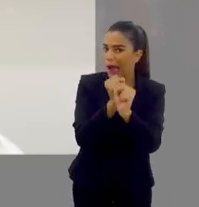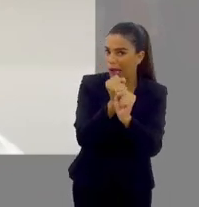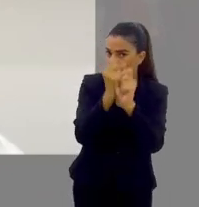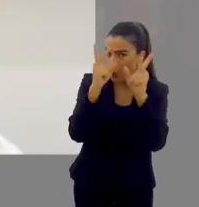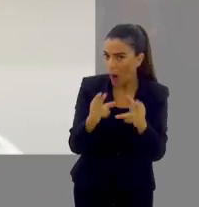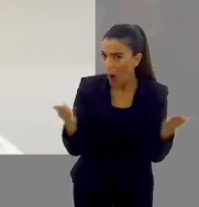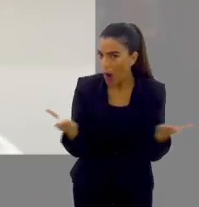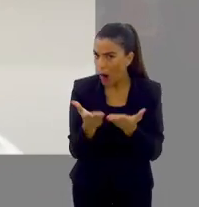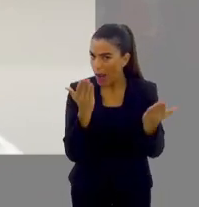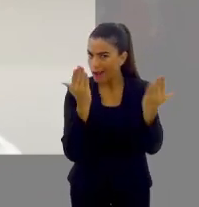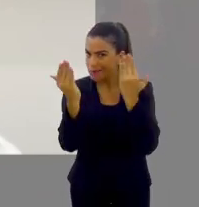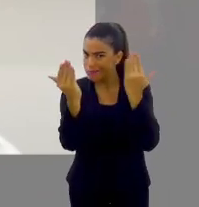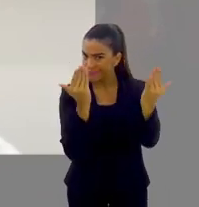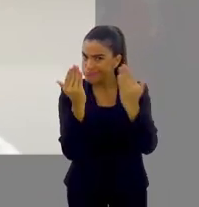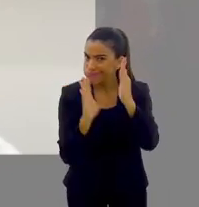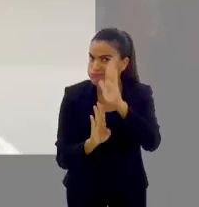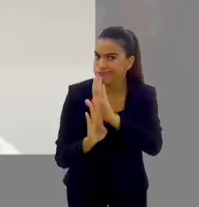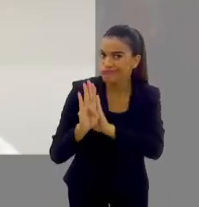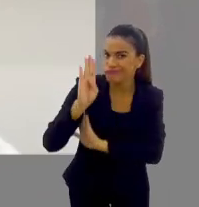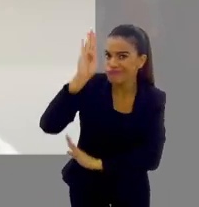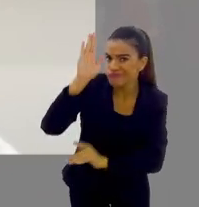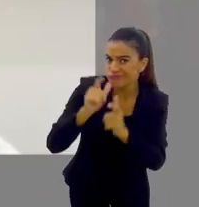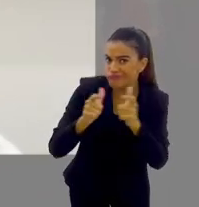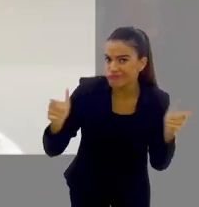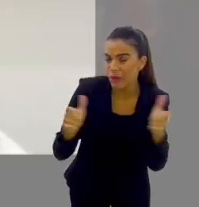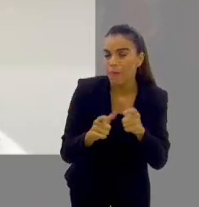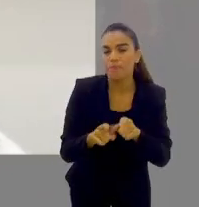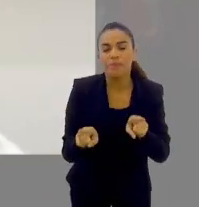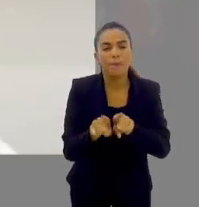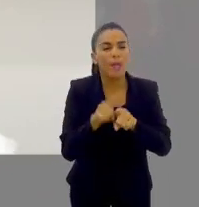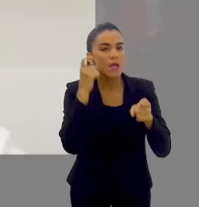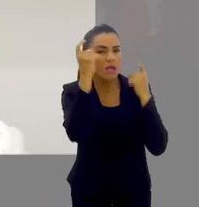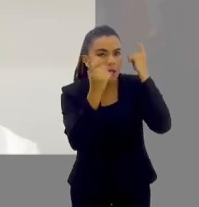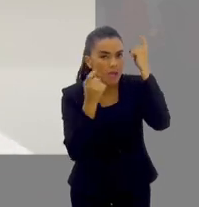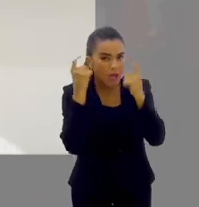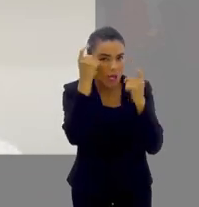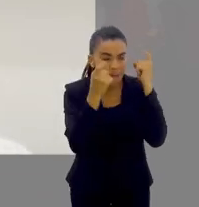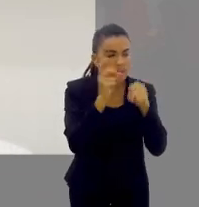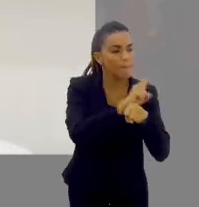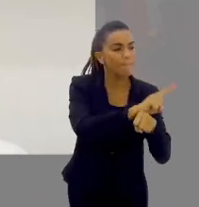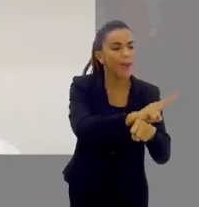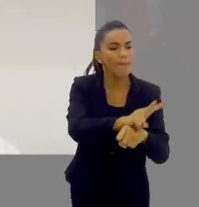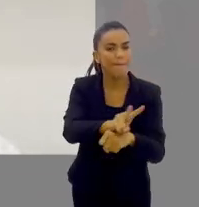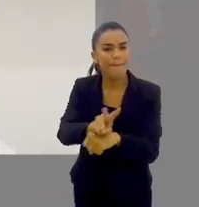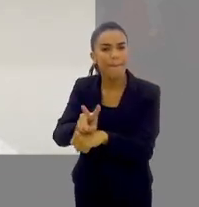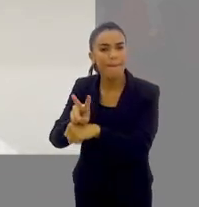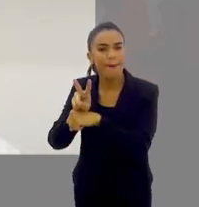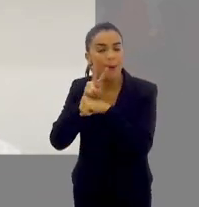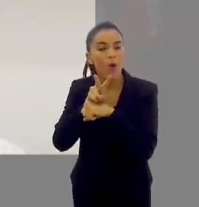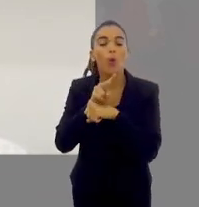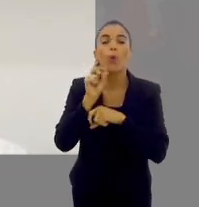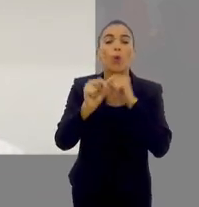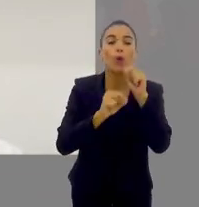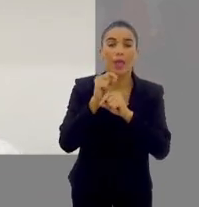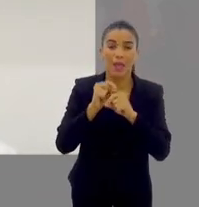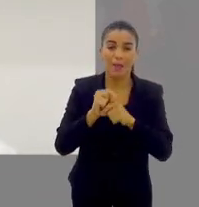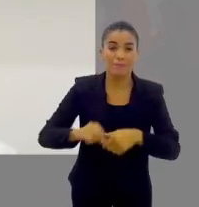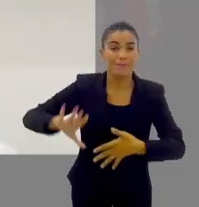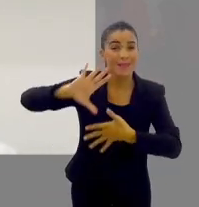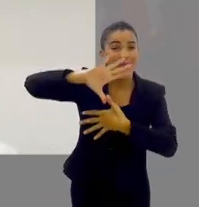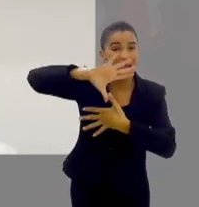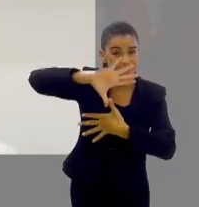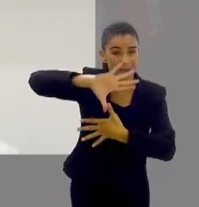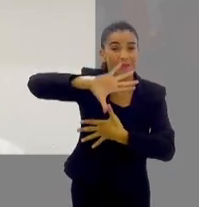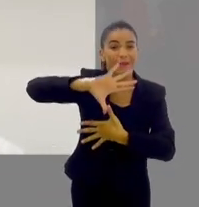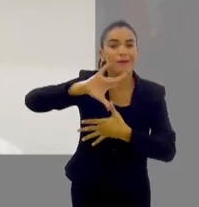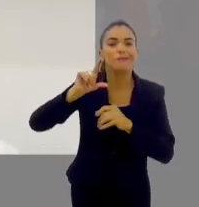de casos como estão sendo agora em 2023. A preocupação que a gente tem monitorado é que na